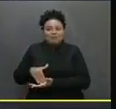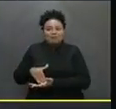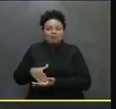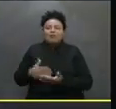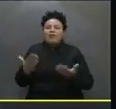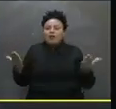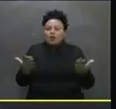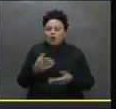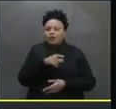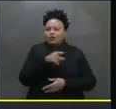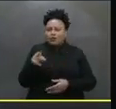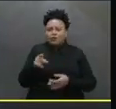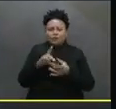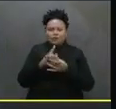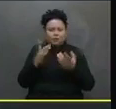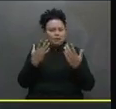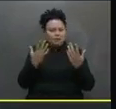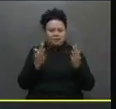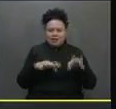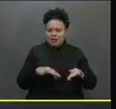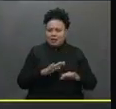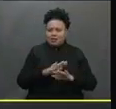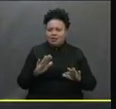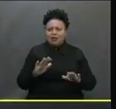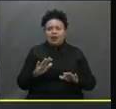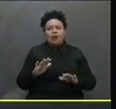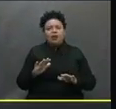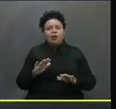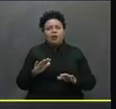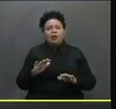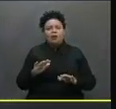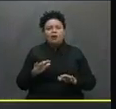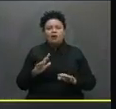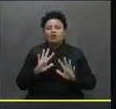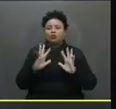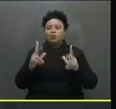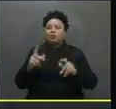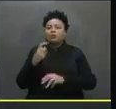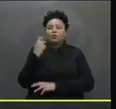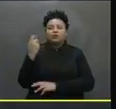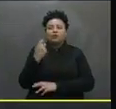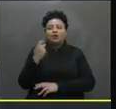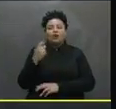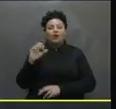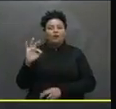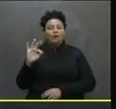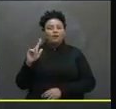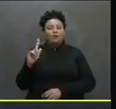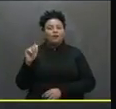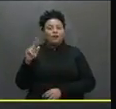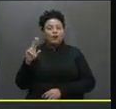E agora vocês vão me permitir, para fechar, como eternizaram a todos os rincões do Rio Grande, os Fagundes,